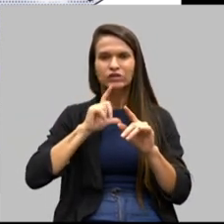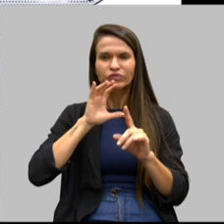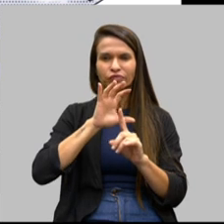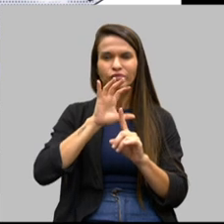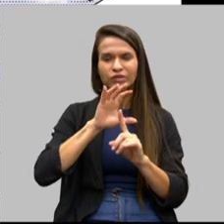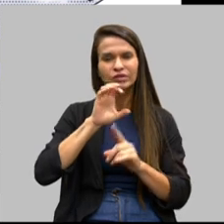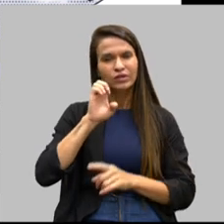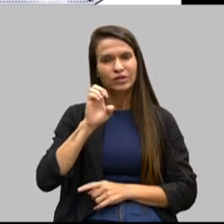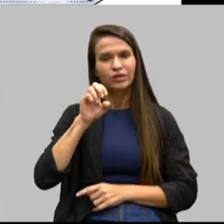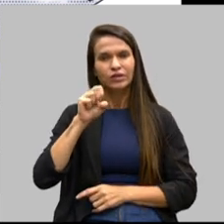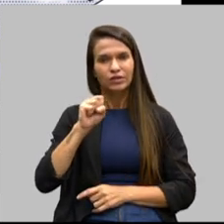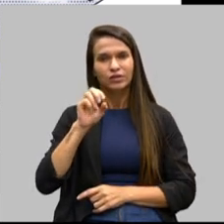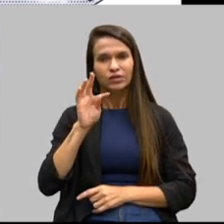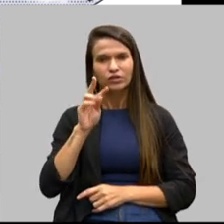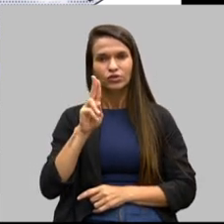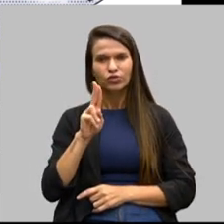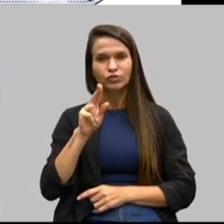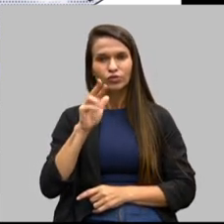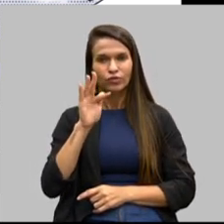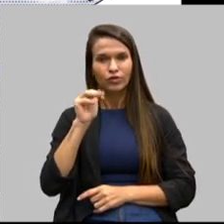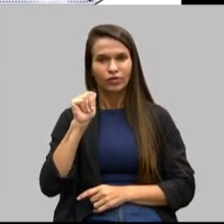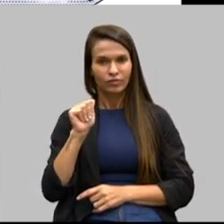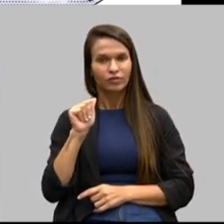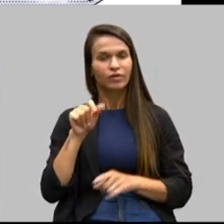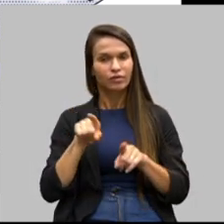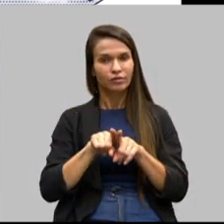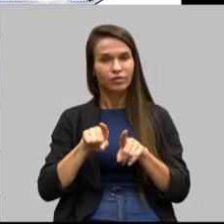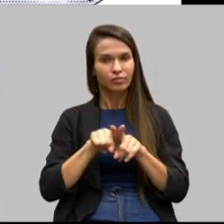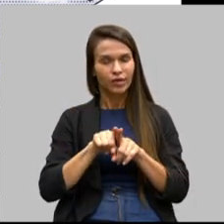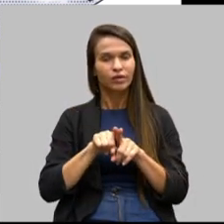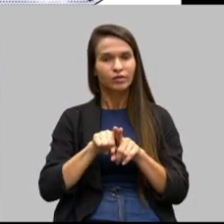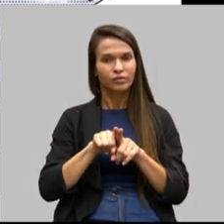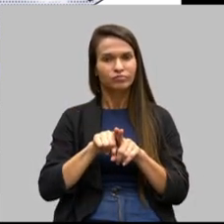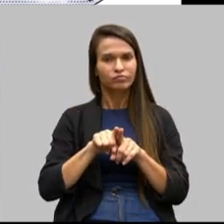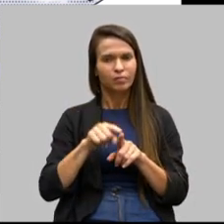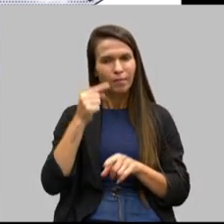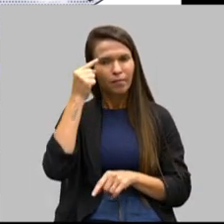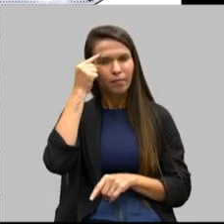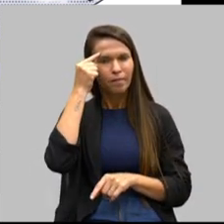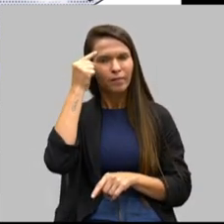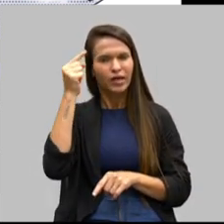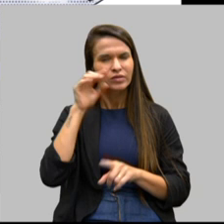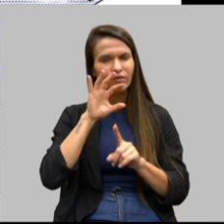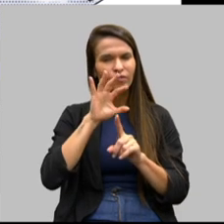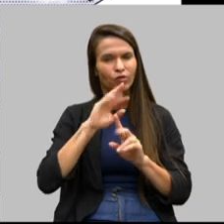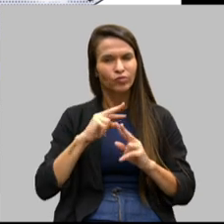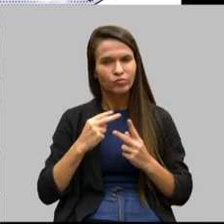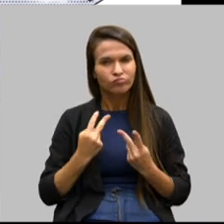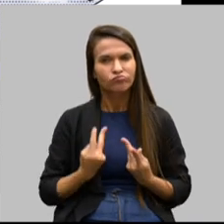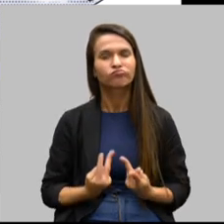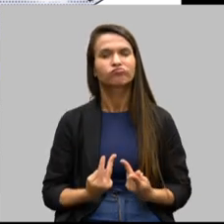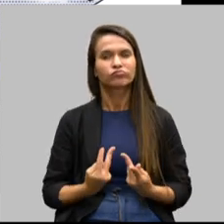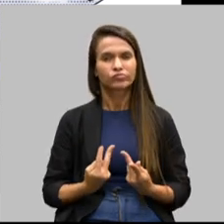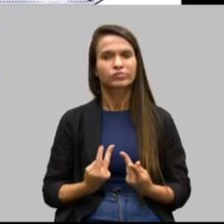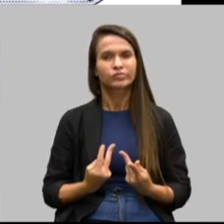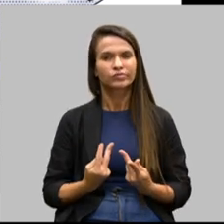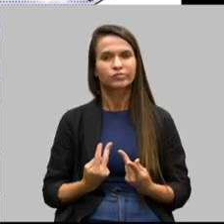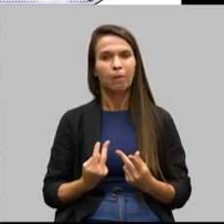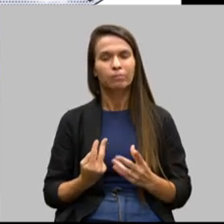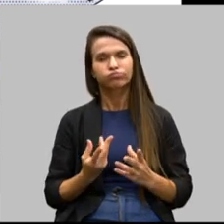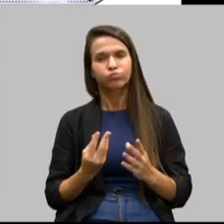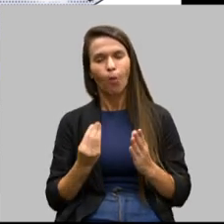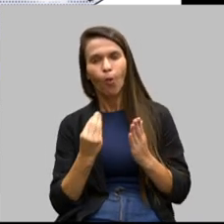o vapor é um gás de efeito estufa, imaginem as atividades humanas injetando CO2.